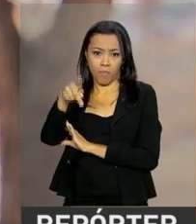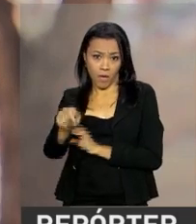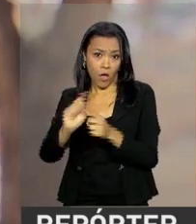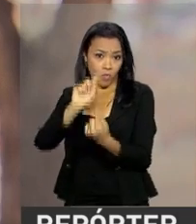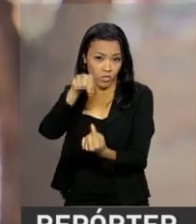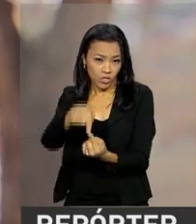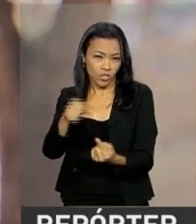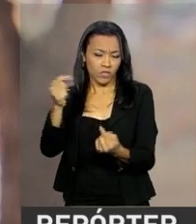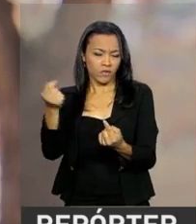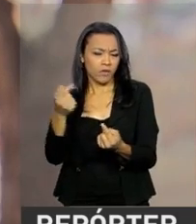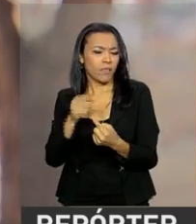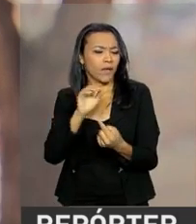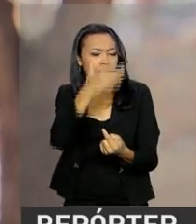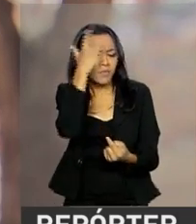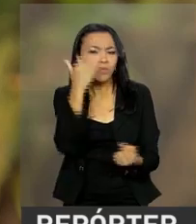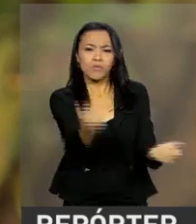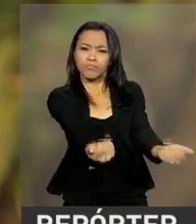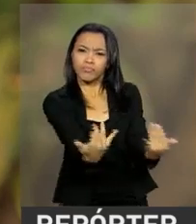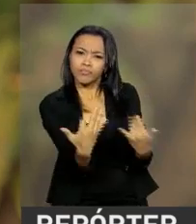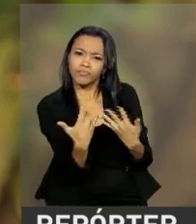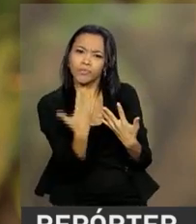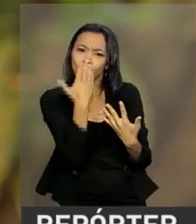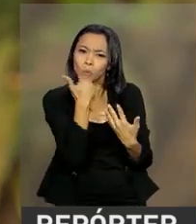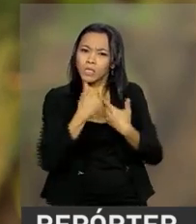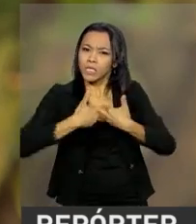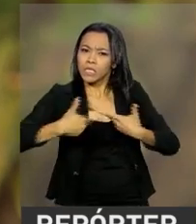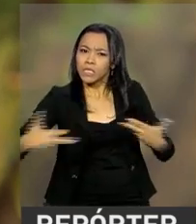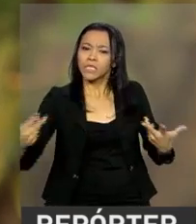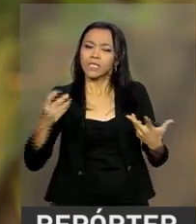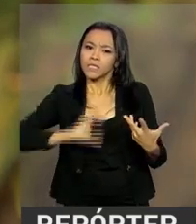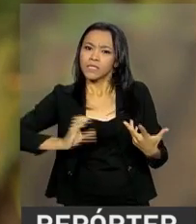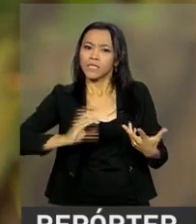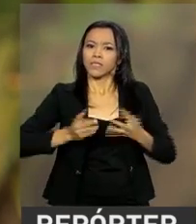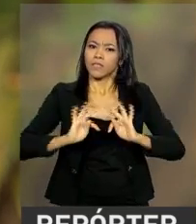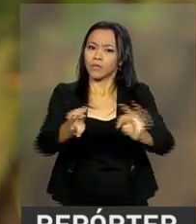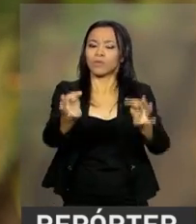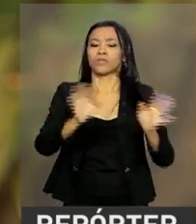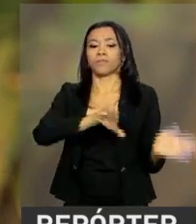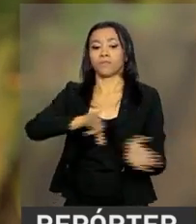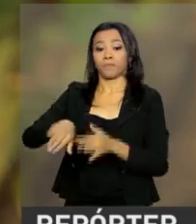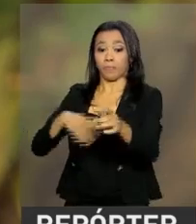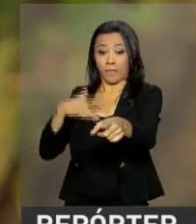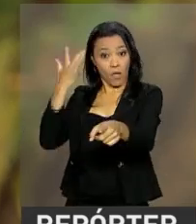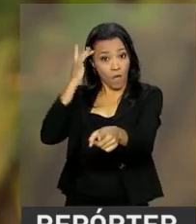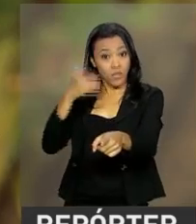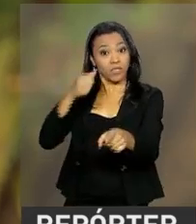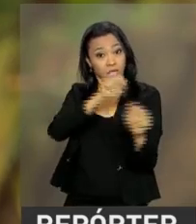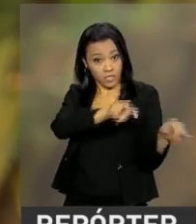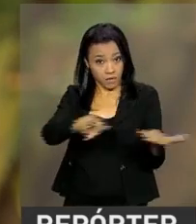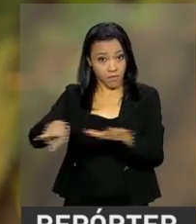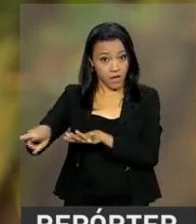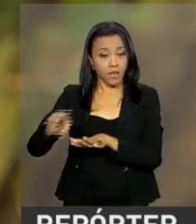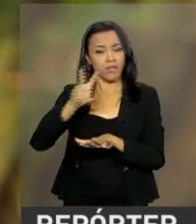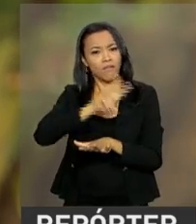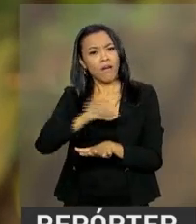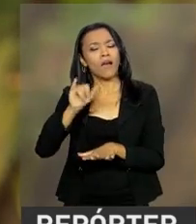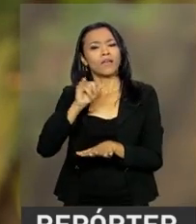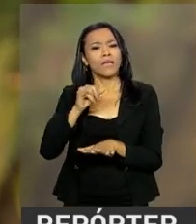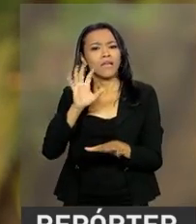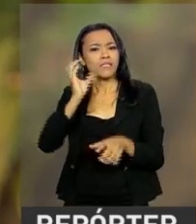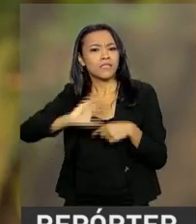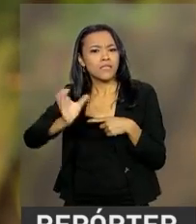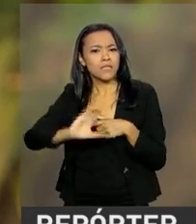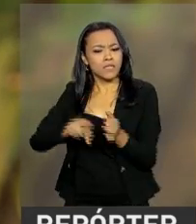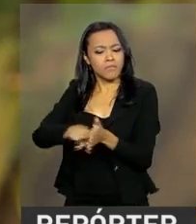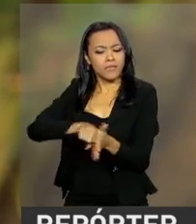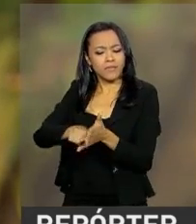público do cultivo de alimentos e da ciência a semana da Nacional de Ciência e Tecnologia eu acho que ela vai fazer isso ela vai aproximar a ciência